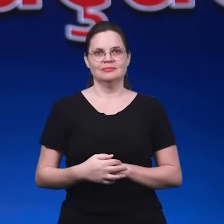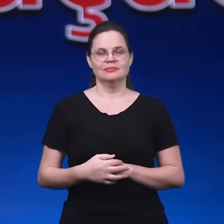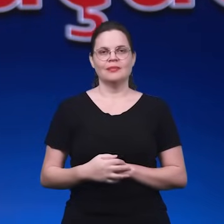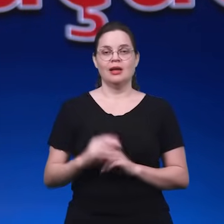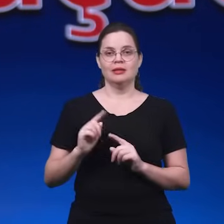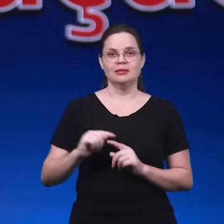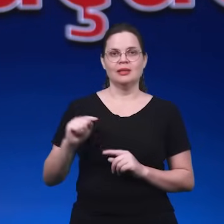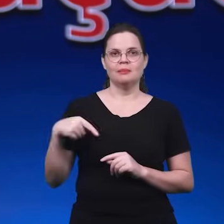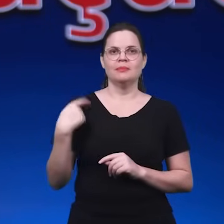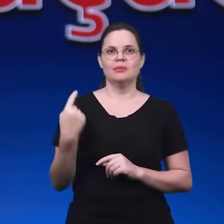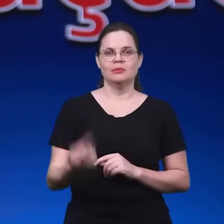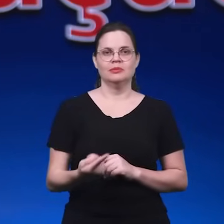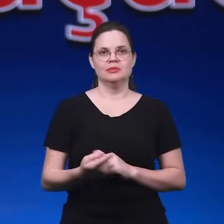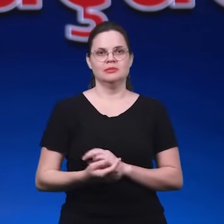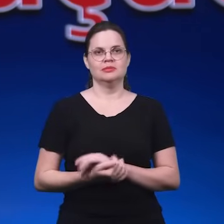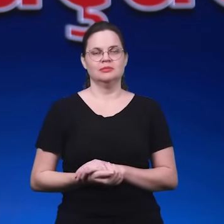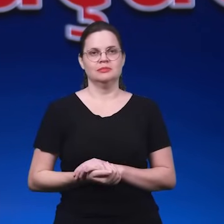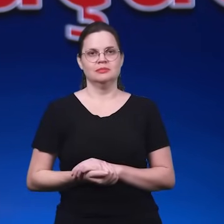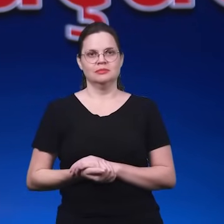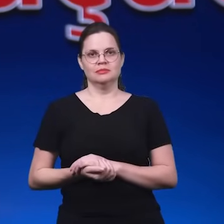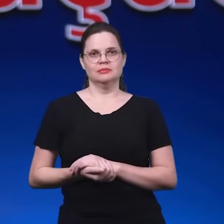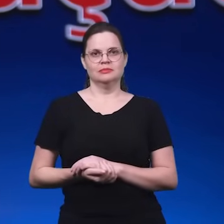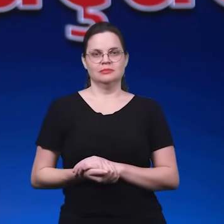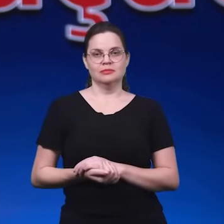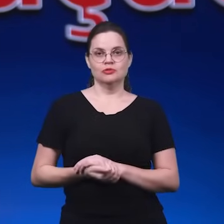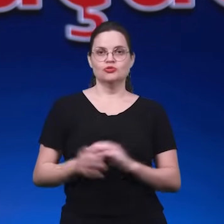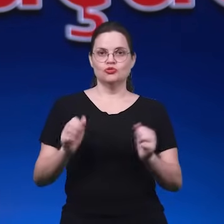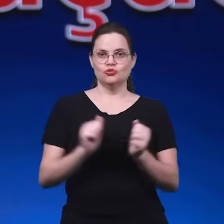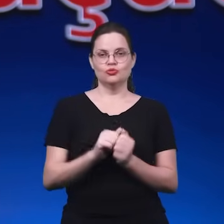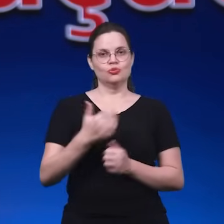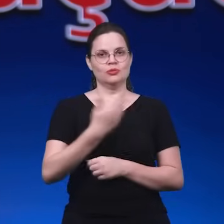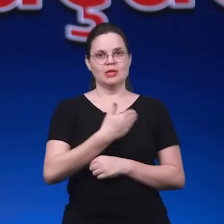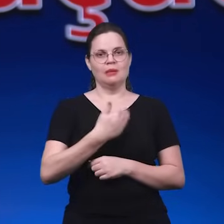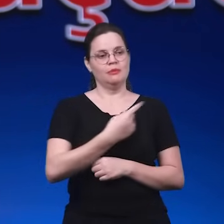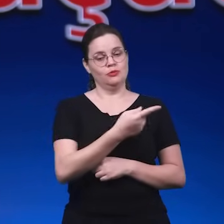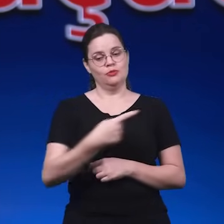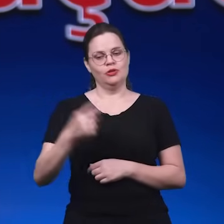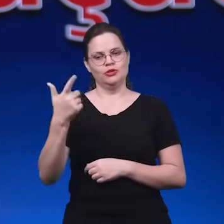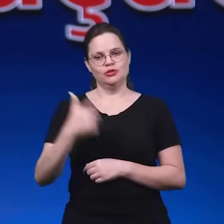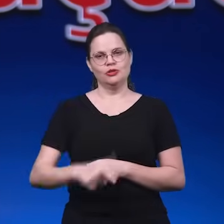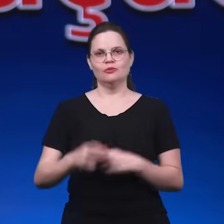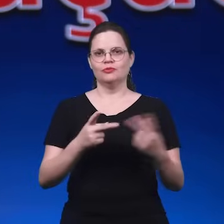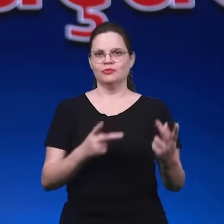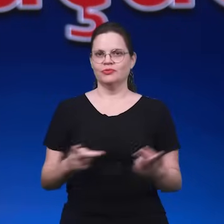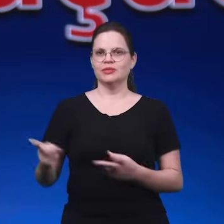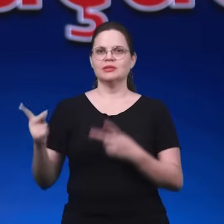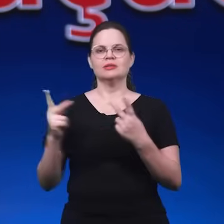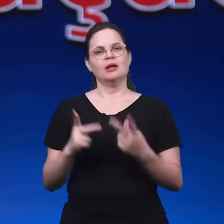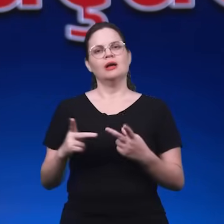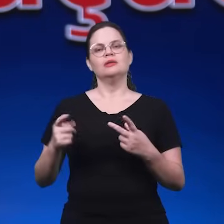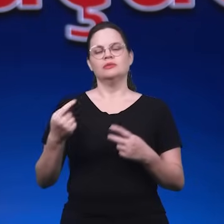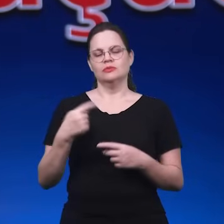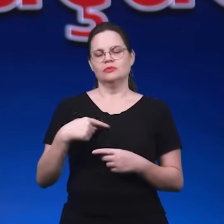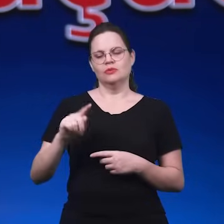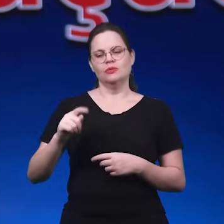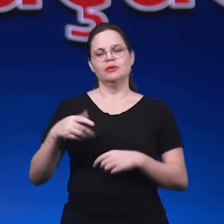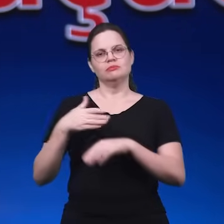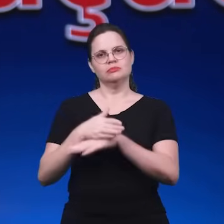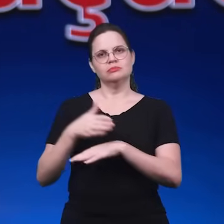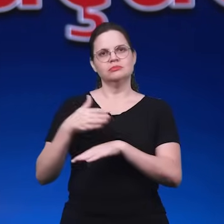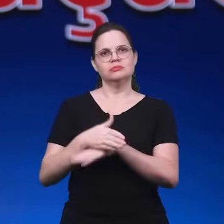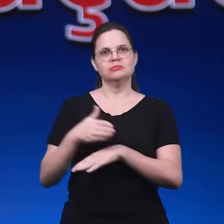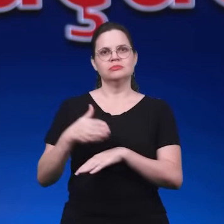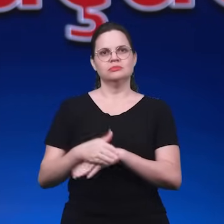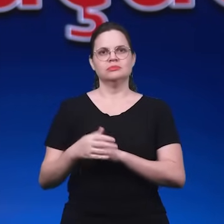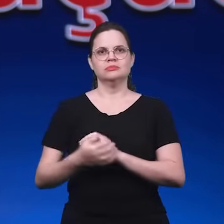Aí depois, né, eu fui com outros amigos, fui conhecendo, fui frequentando ali